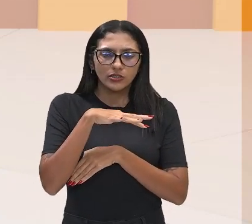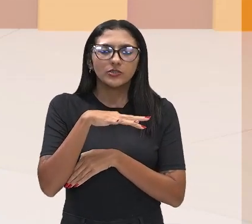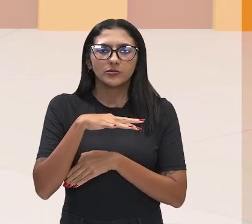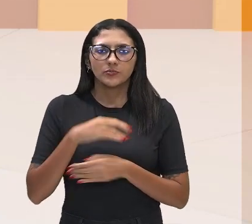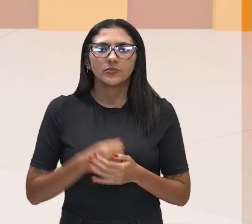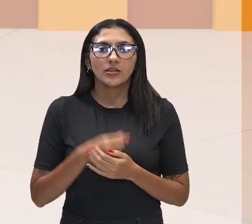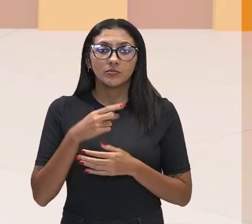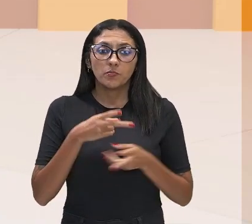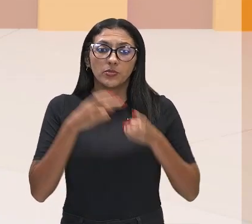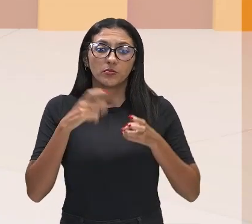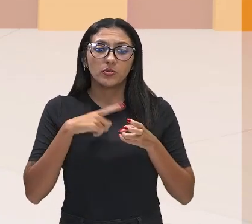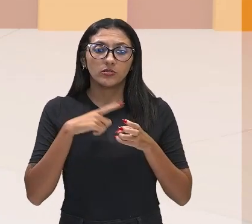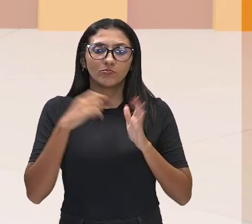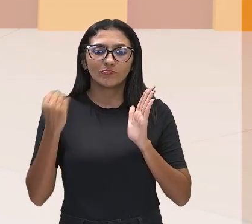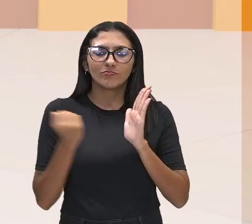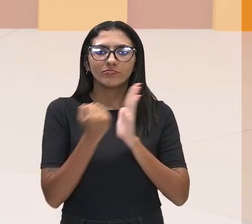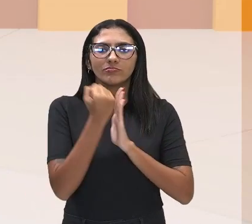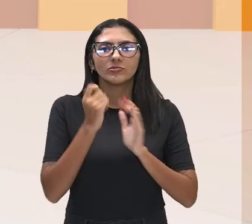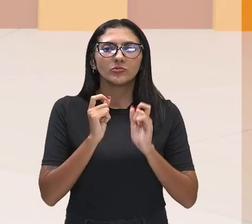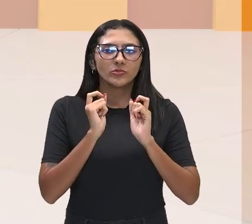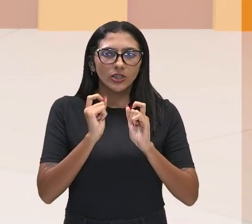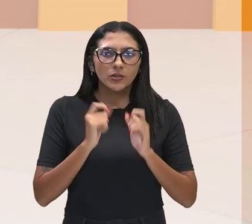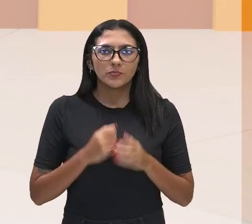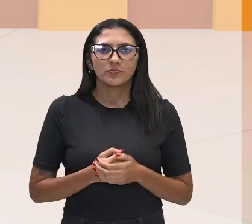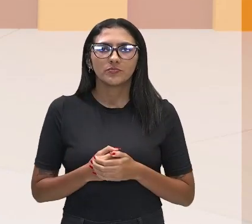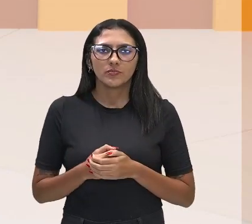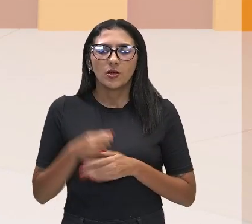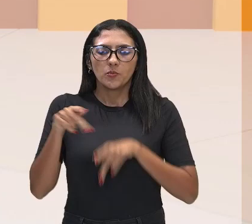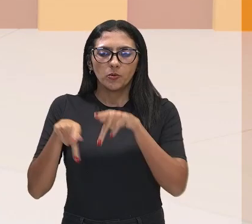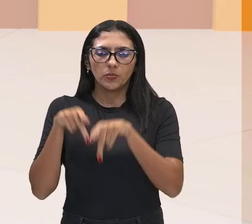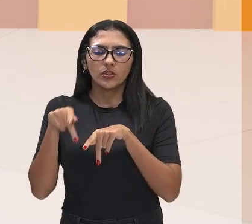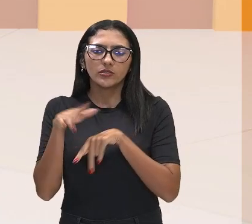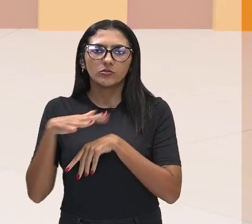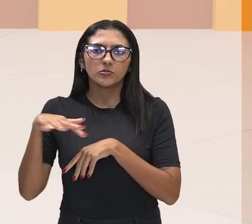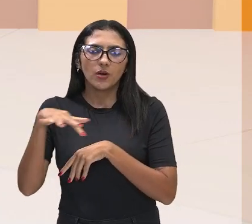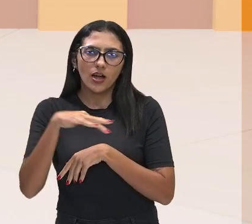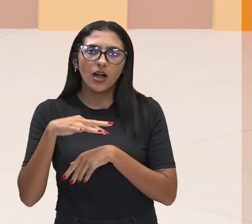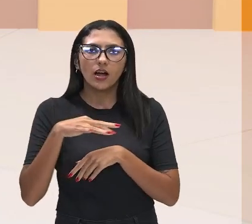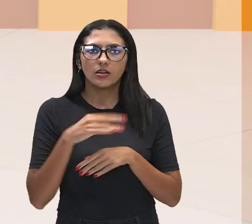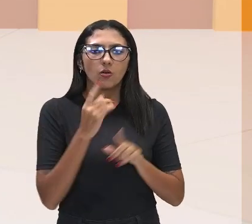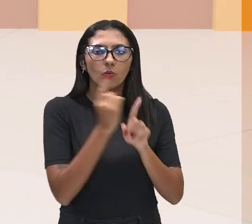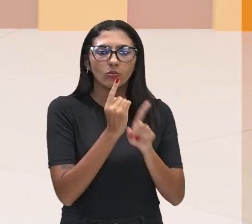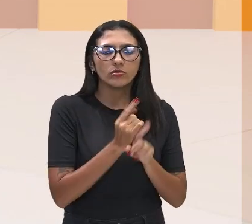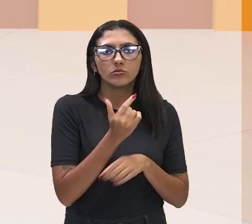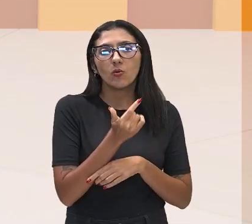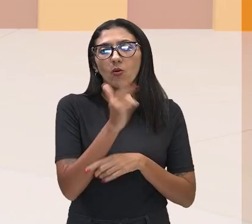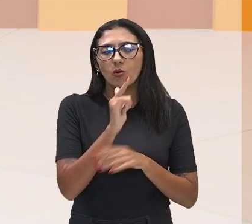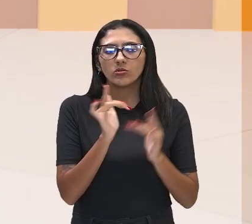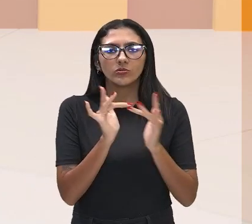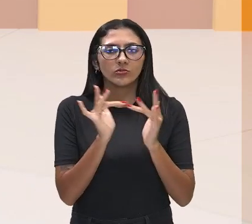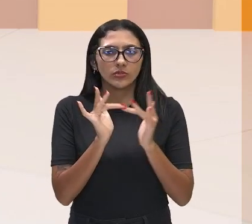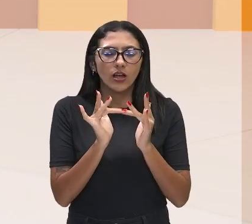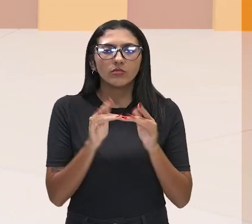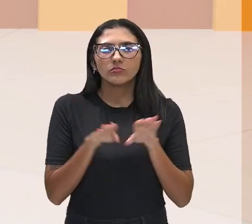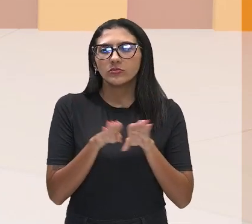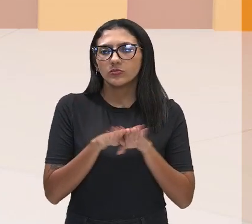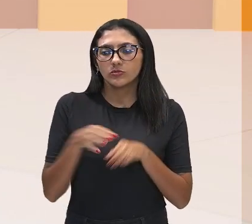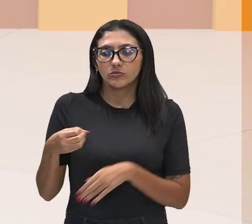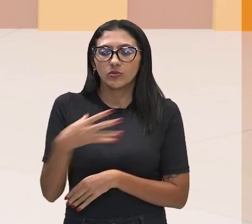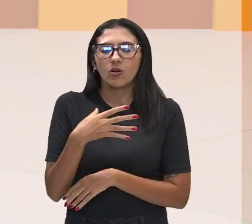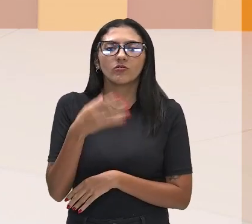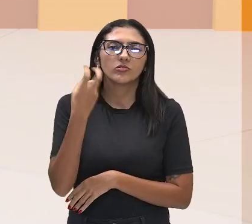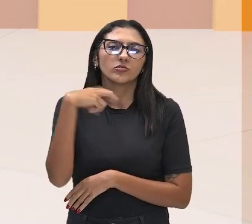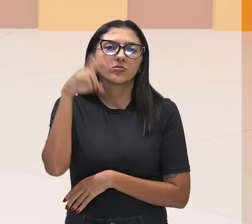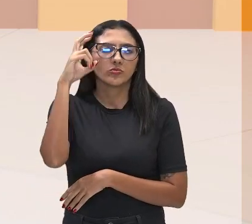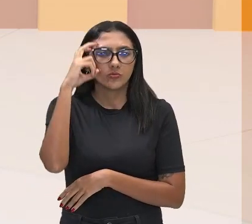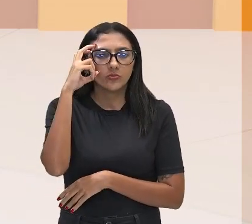de fluxo de pessoas de um espaço para o outro, de matéria-prima, dessa cultura da que as pessoas levavam